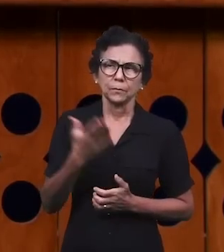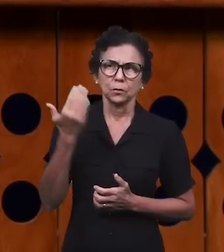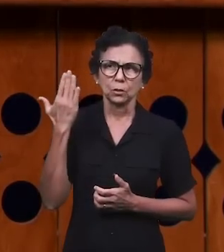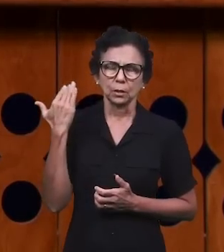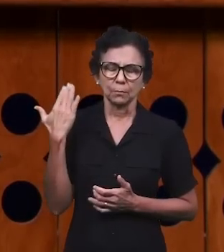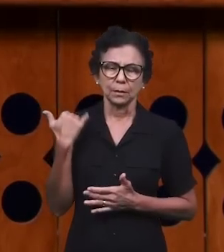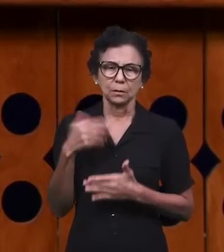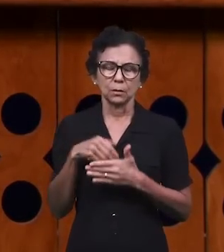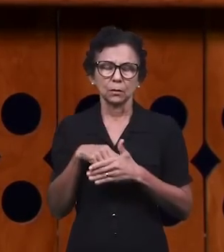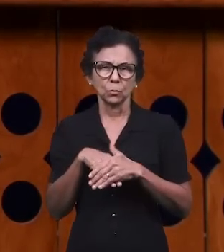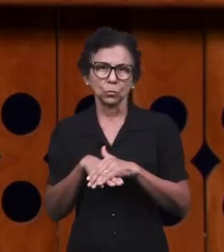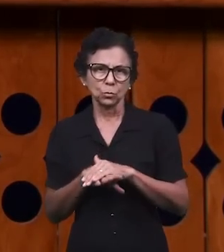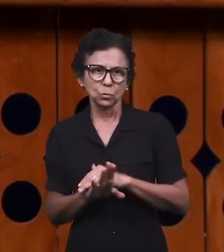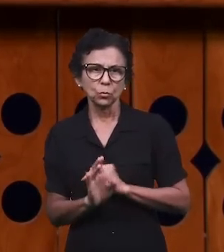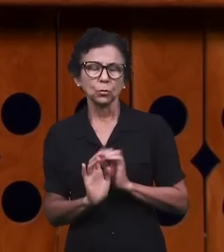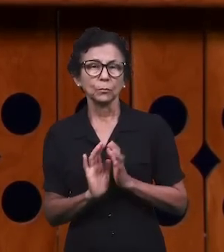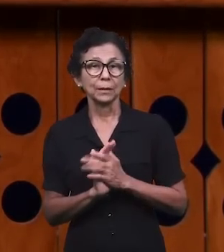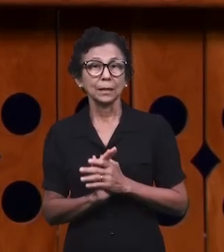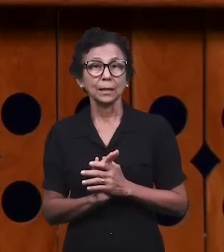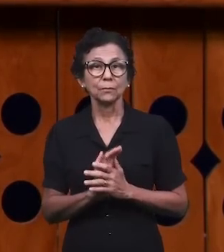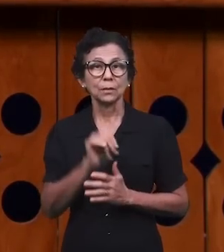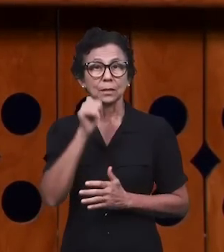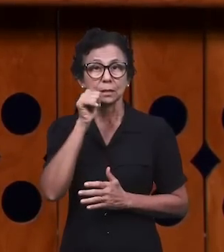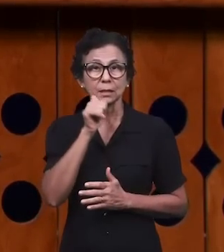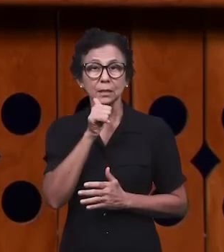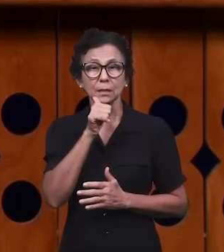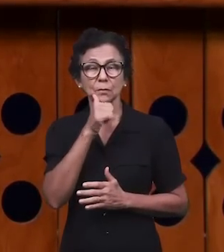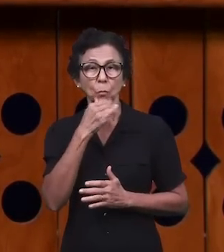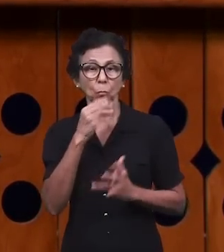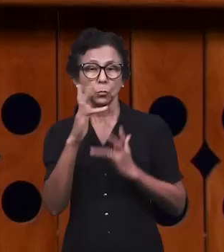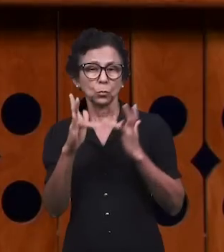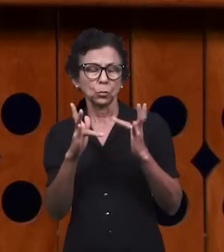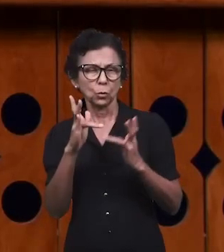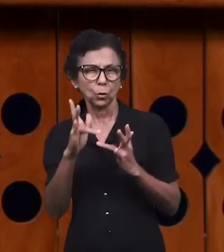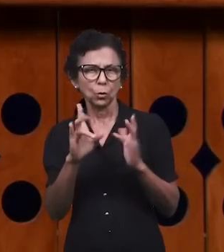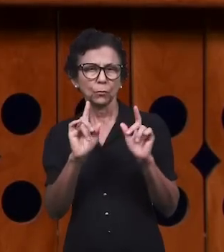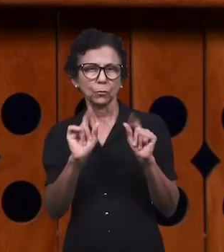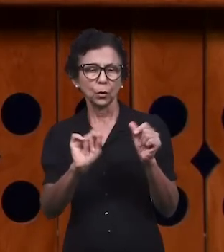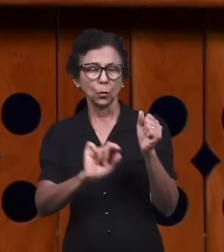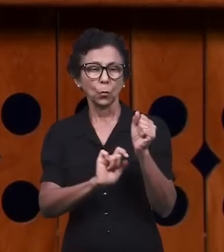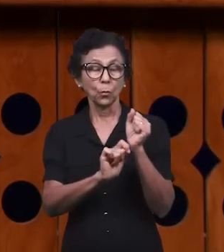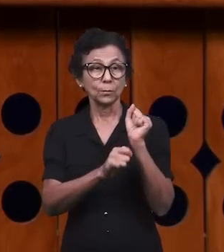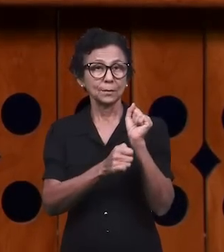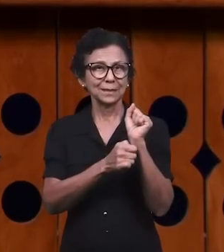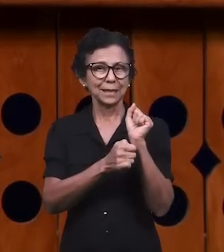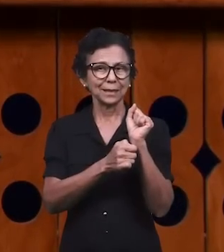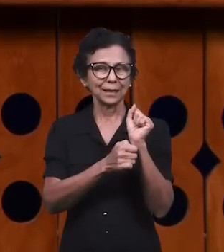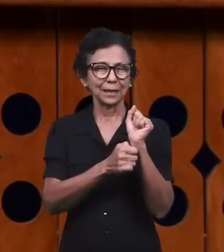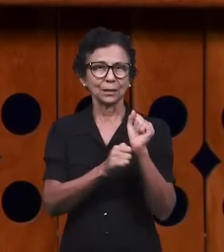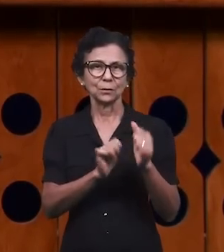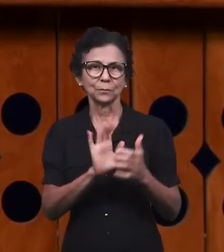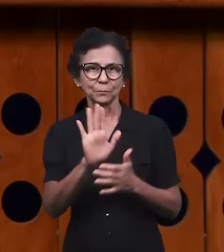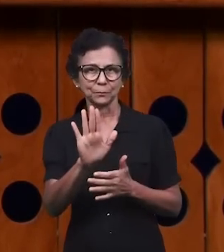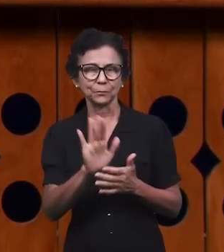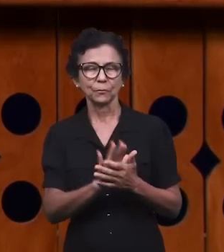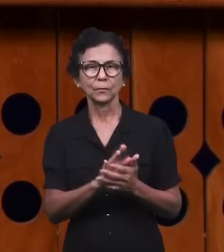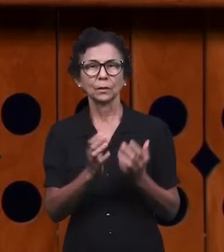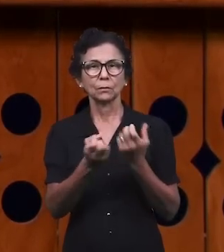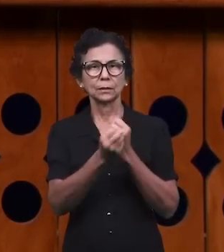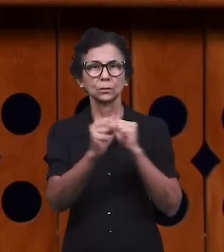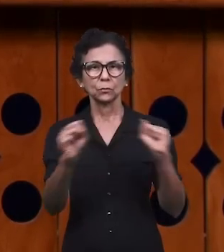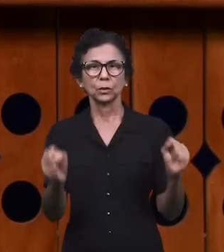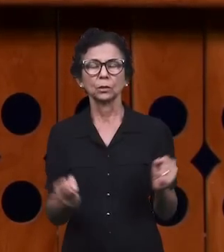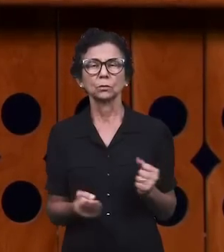propor um enigma. Então ele propôs um enigma naquela hora e foi o texto que nós lemos. Do comedor saiu